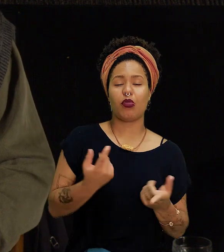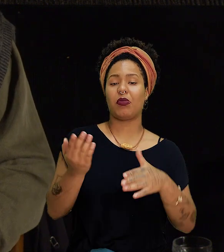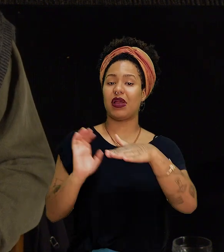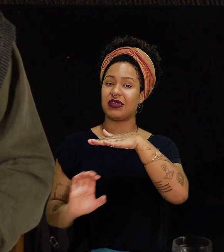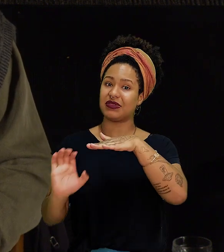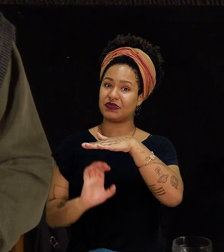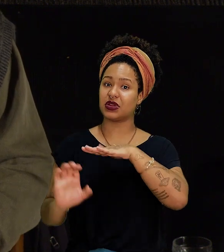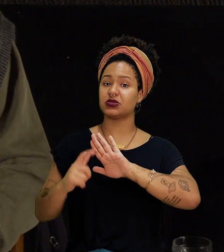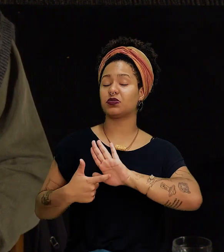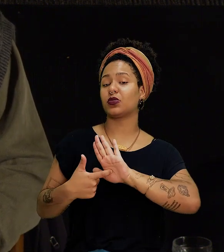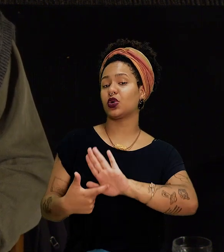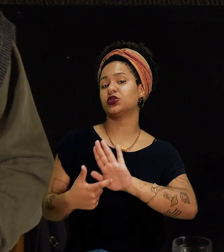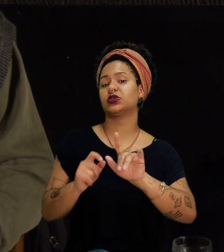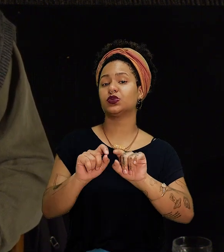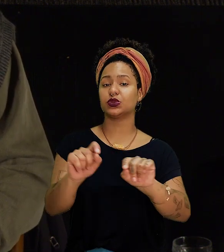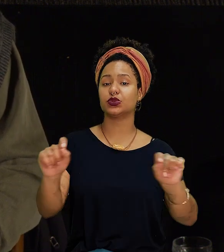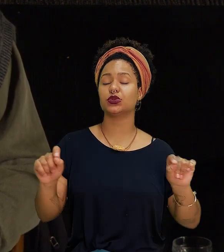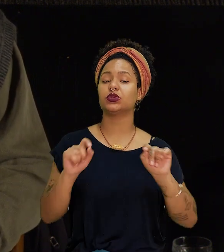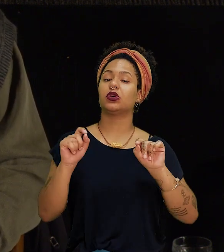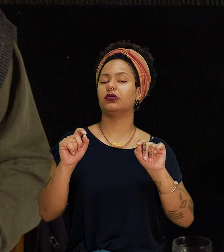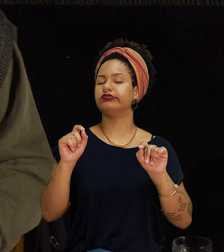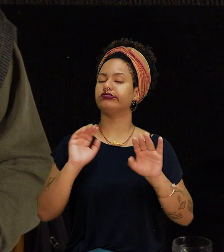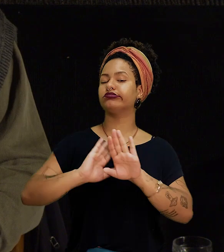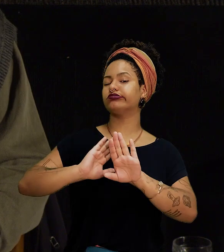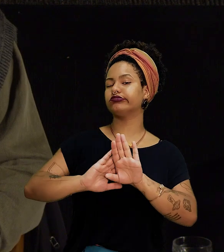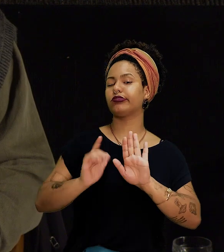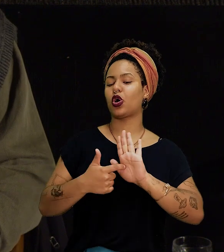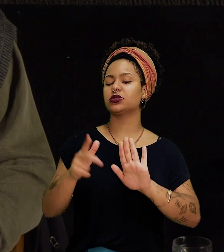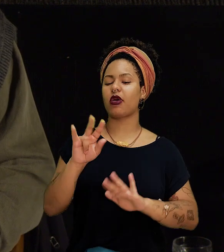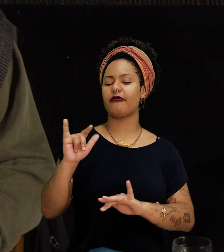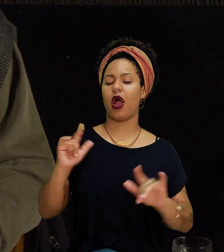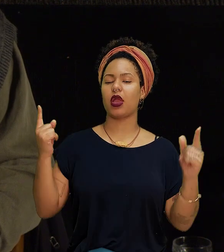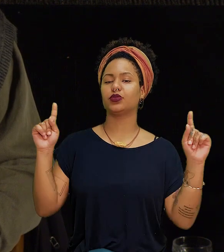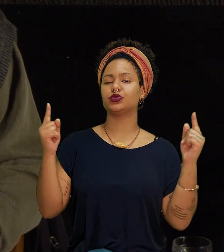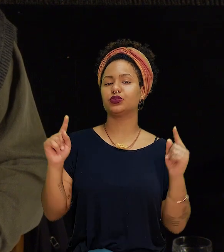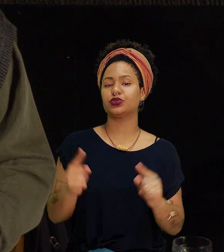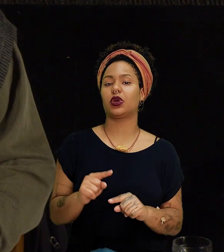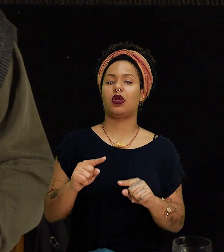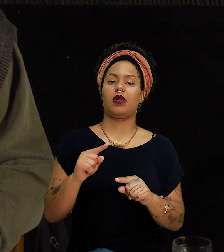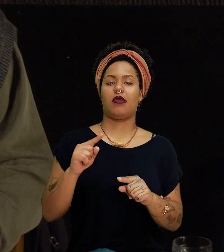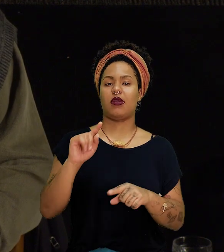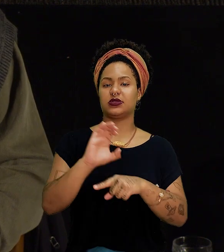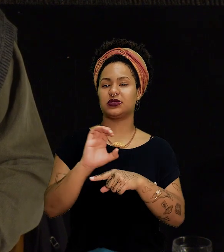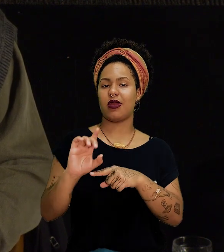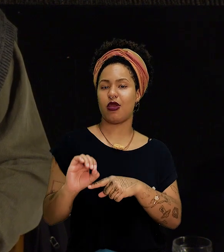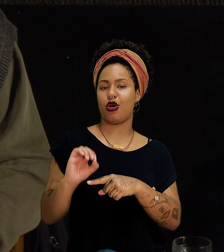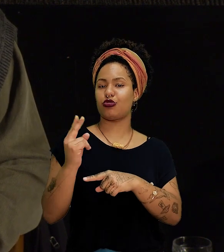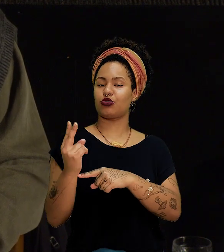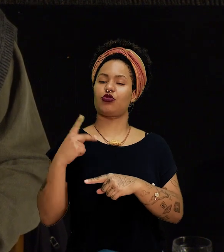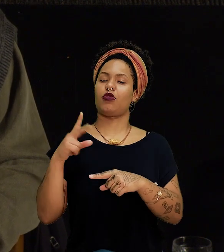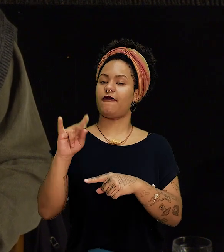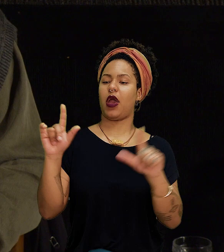algumas dessas empresas indicam, nas entrelinhas, que vão reduzir as emissões de carbono nas